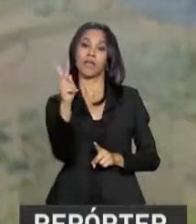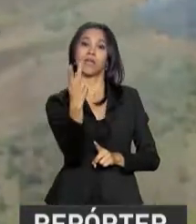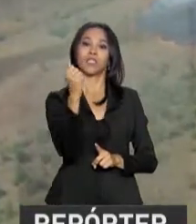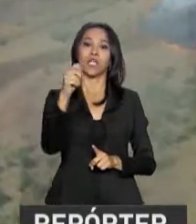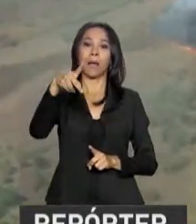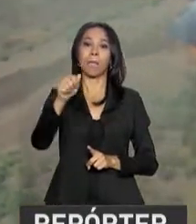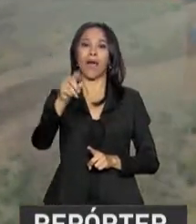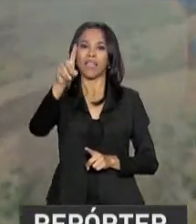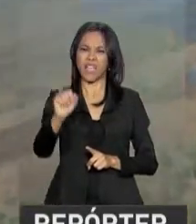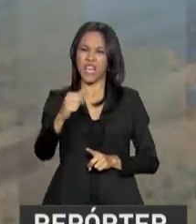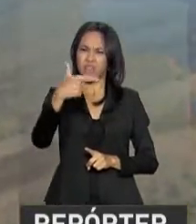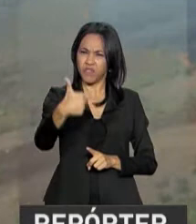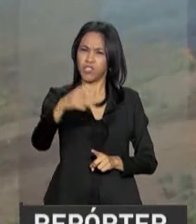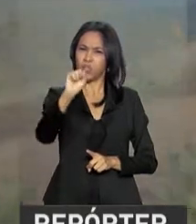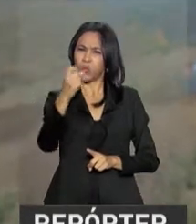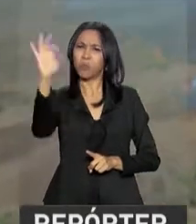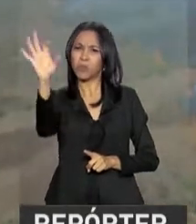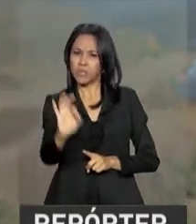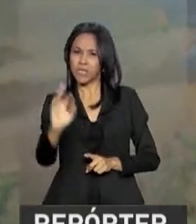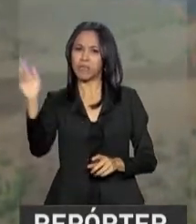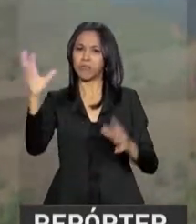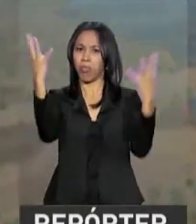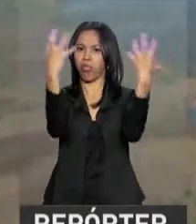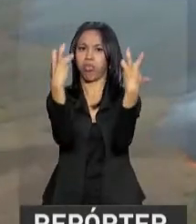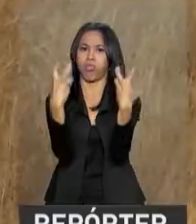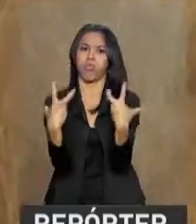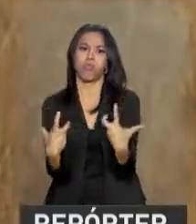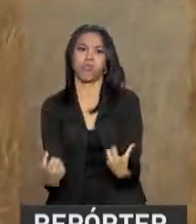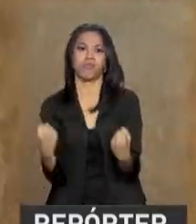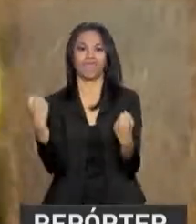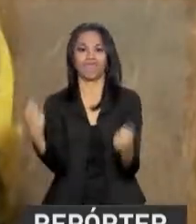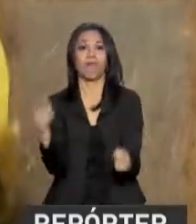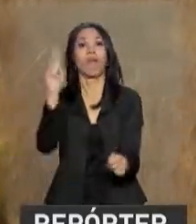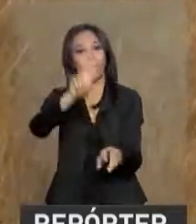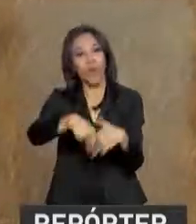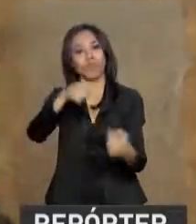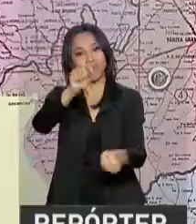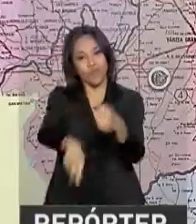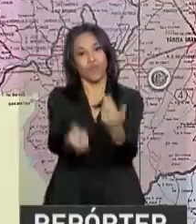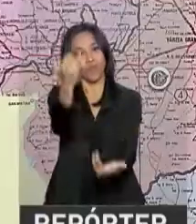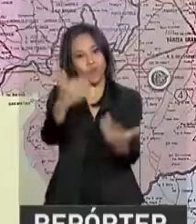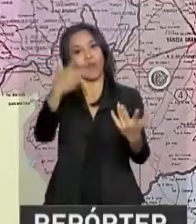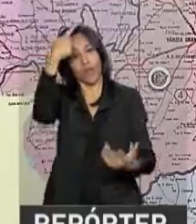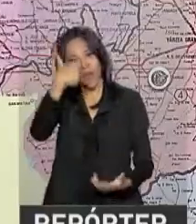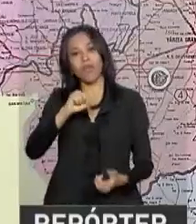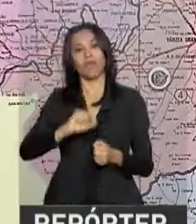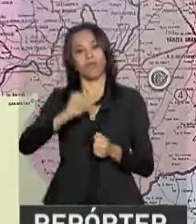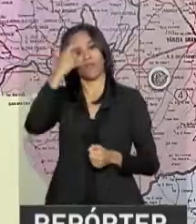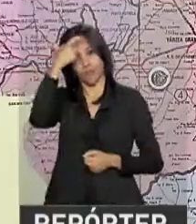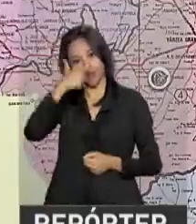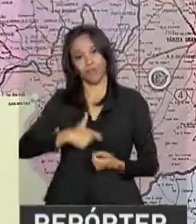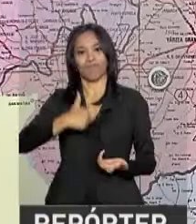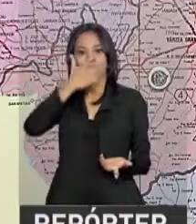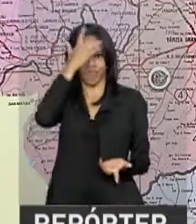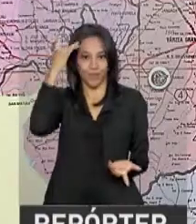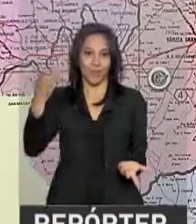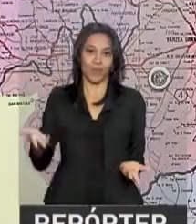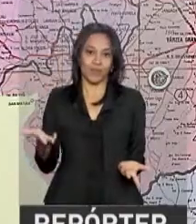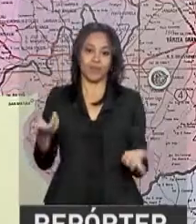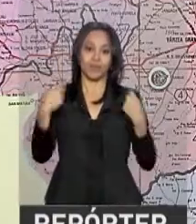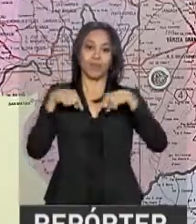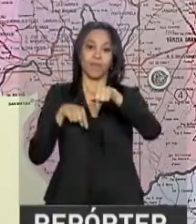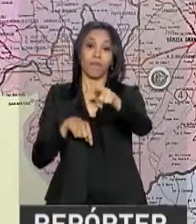destruiu 28% da reserva ambiental, por exemplo, foi provocado pelo homem. No Brasil, 99%